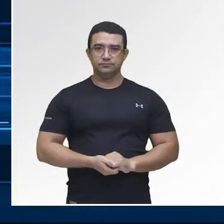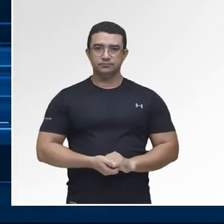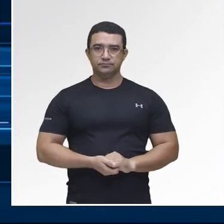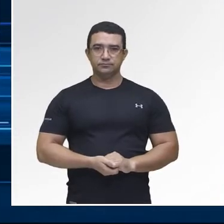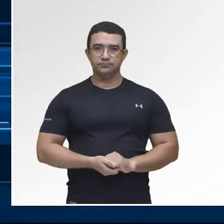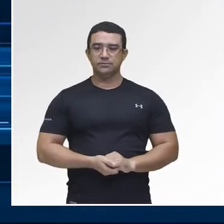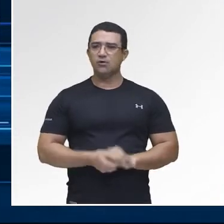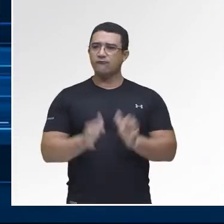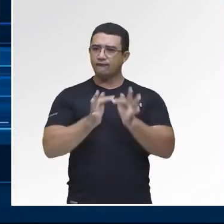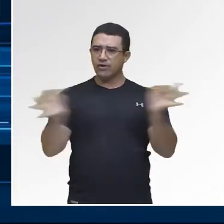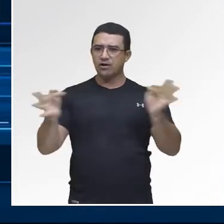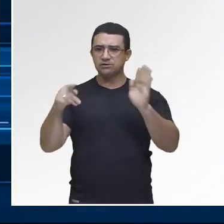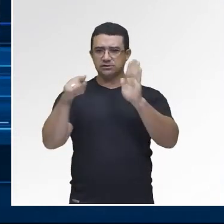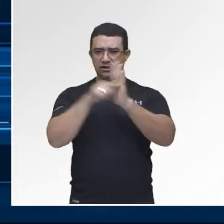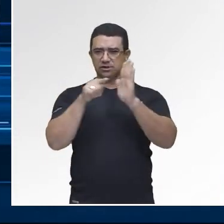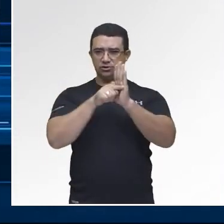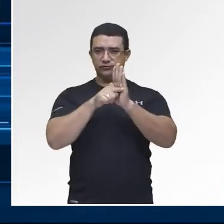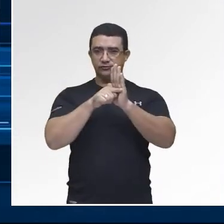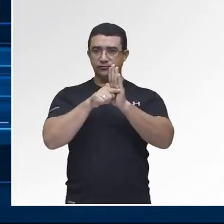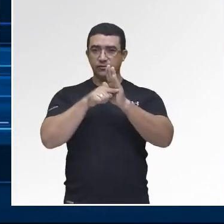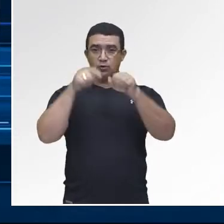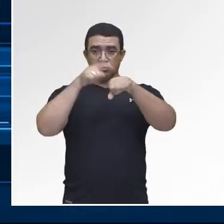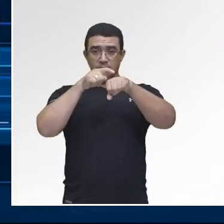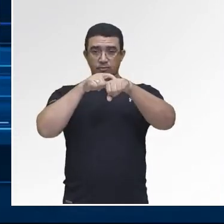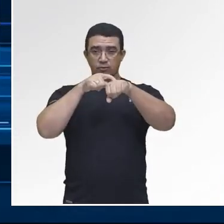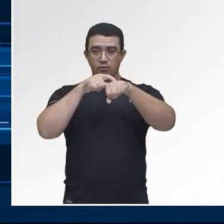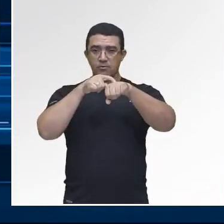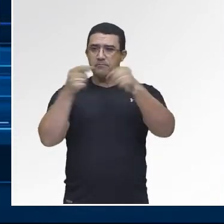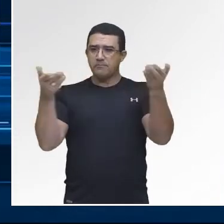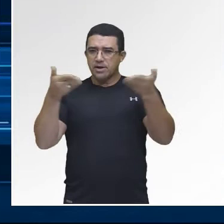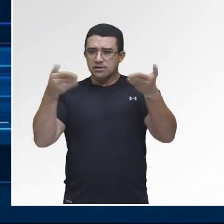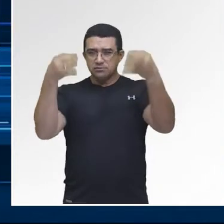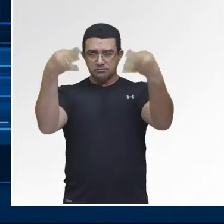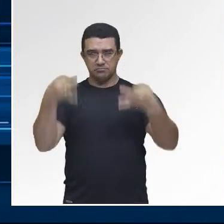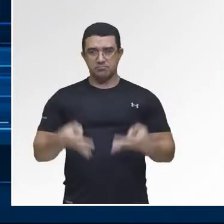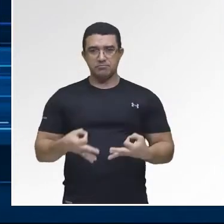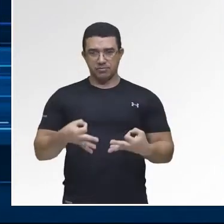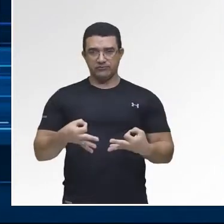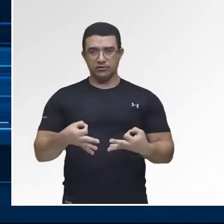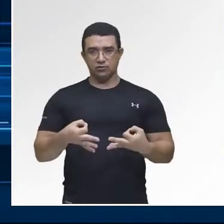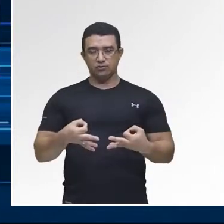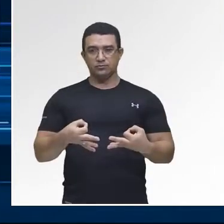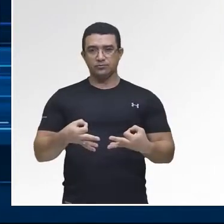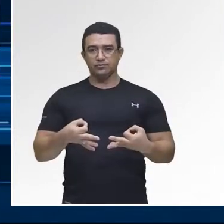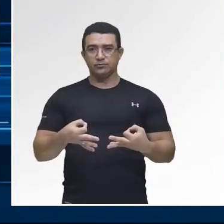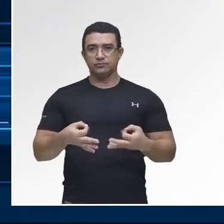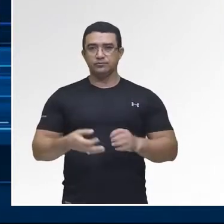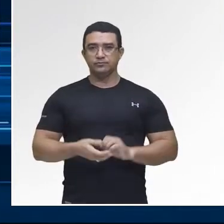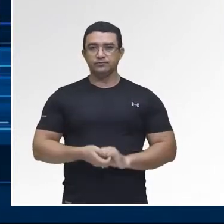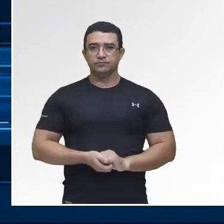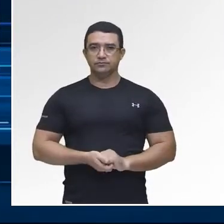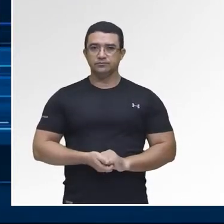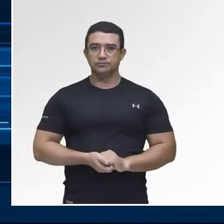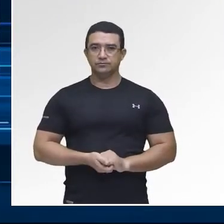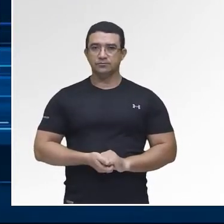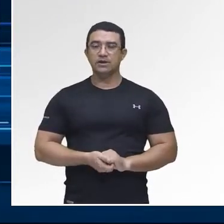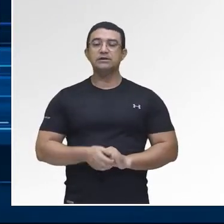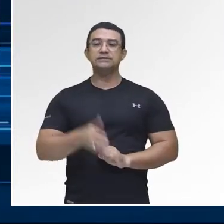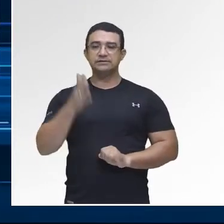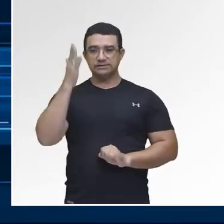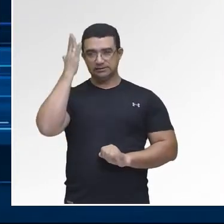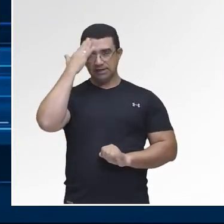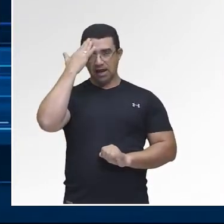frases negativas no Present Perfect, né? Que é o tempo verbal que nós estamos utilizando. Já sabemos que é um